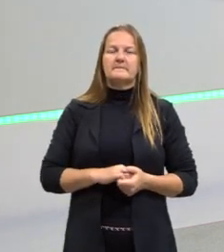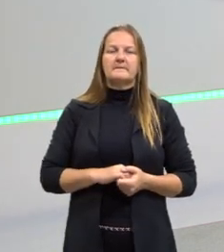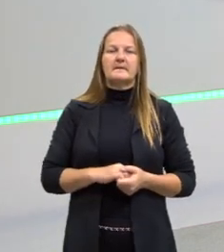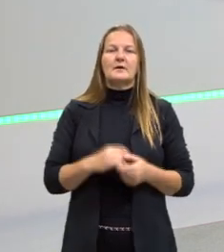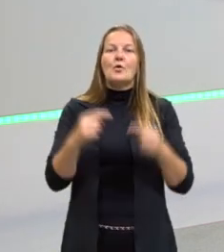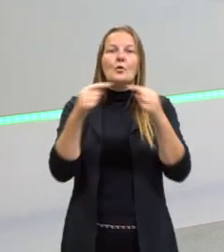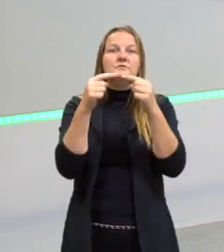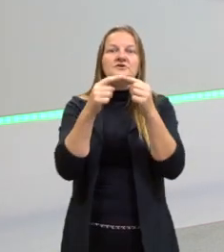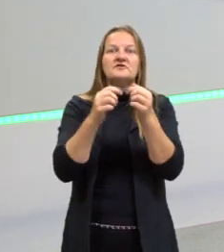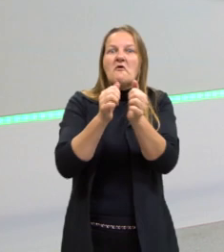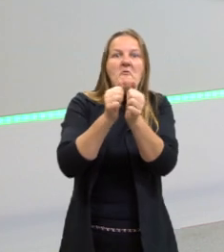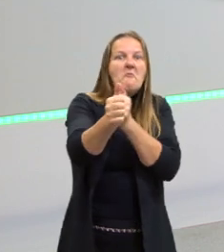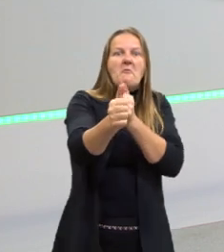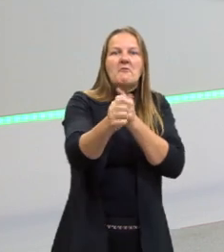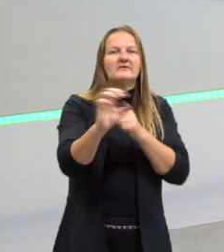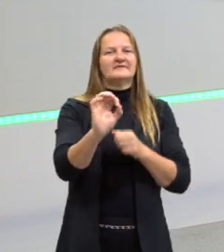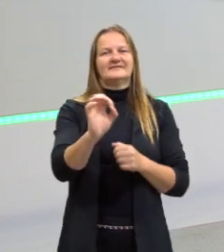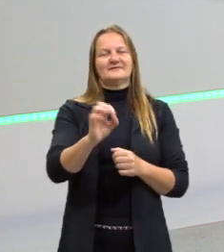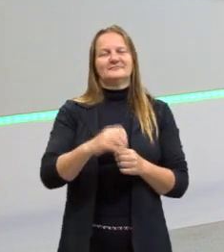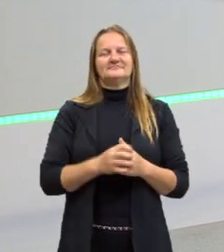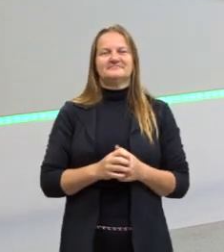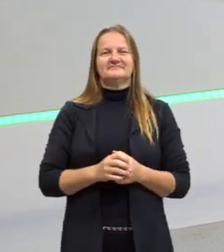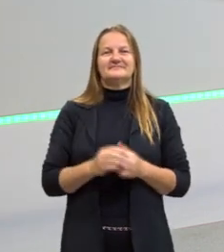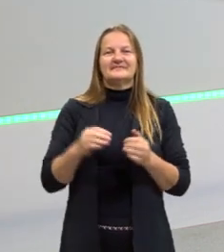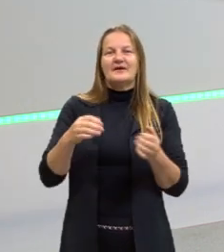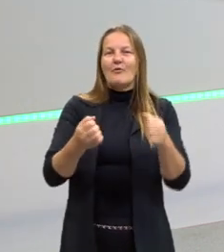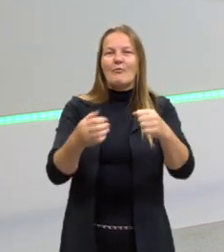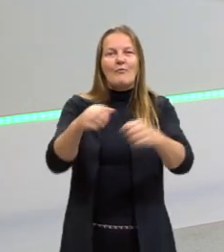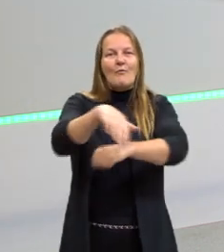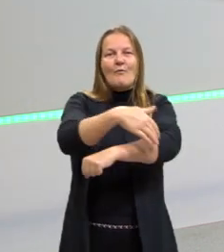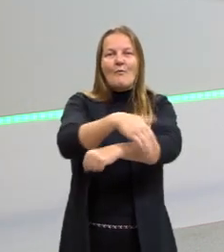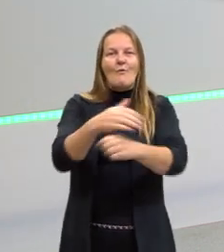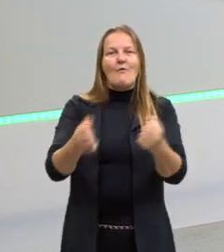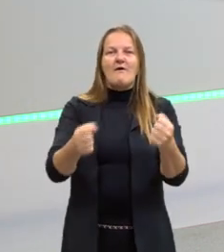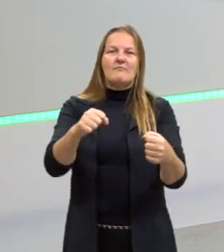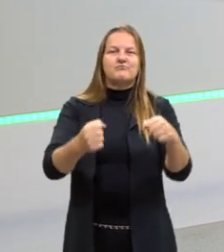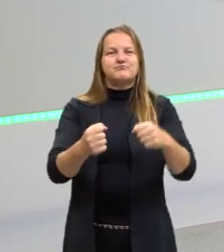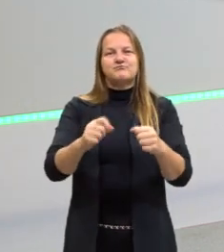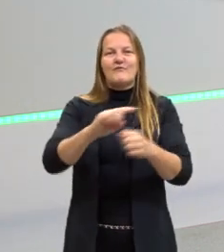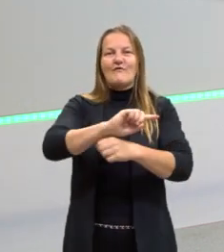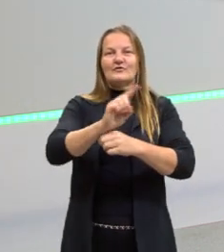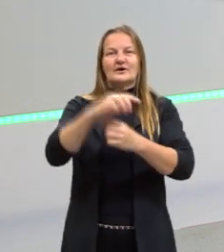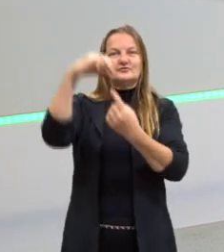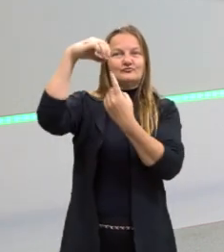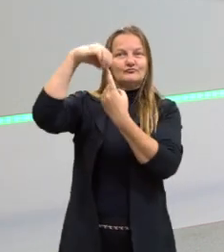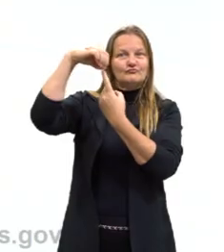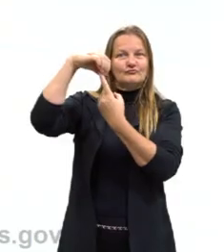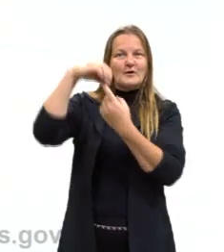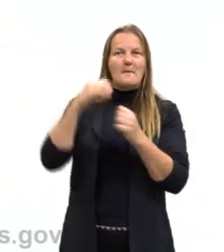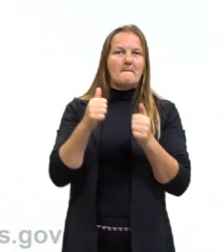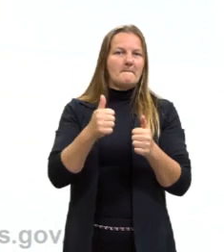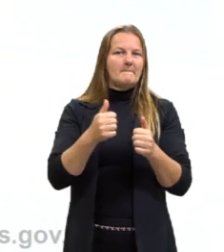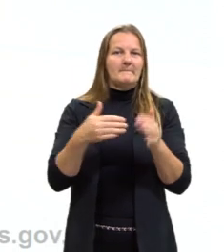há objetivo não é alcançar a grandes velocidades é um da dentro da velocidade permitida né então os pneus eles não